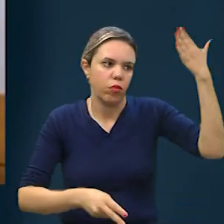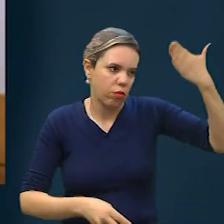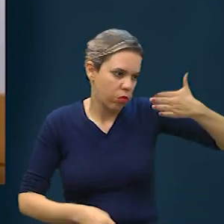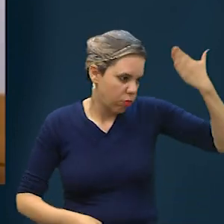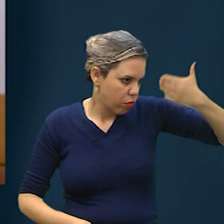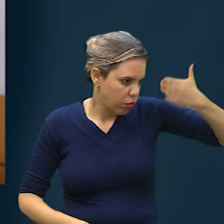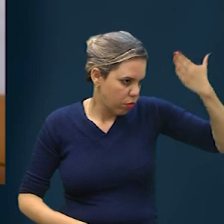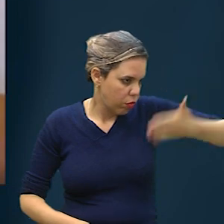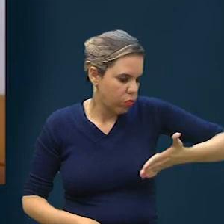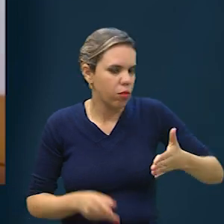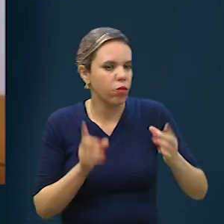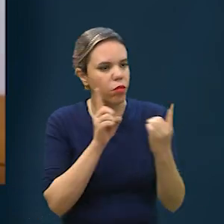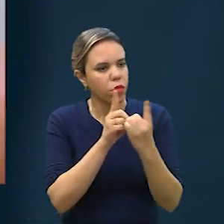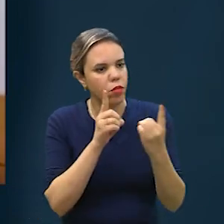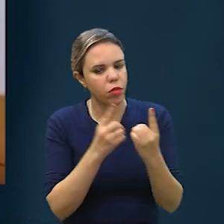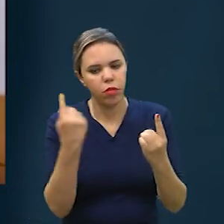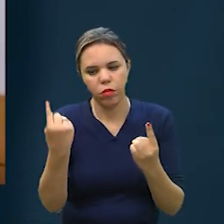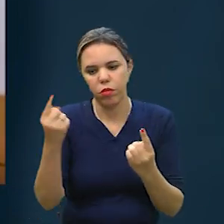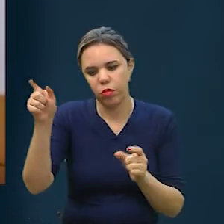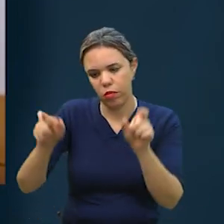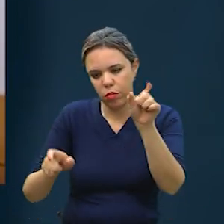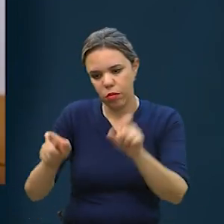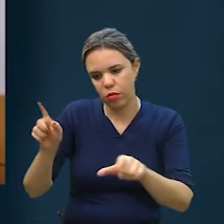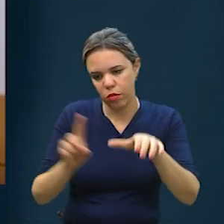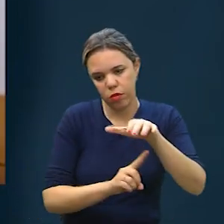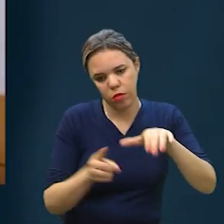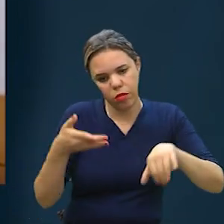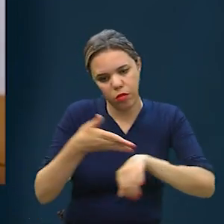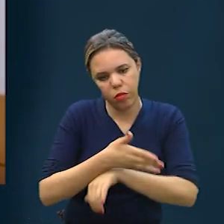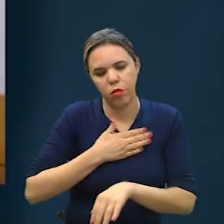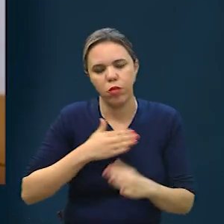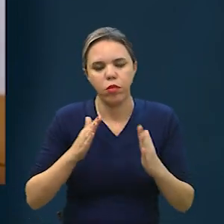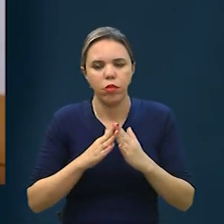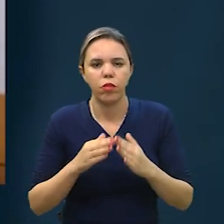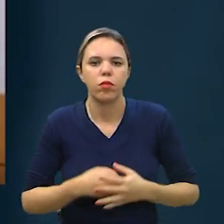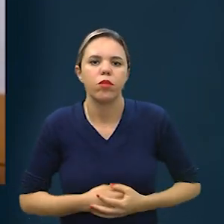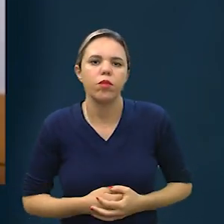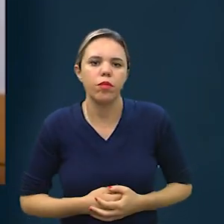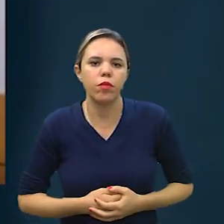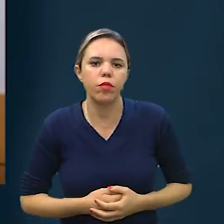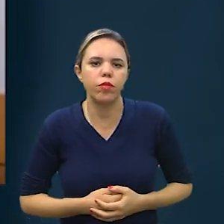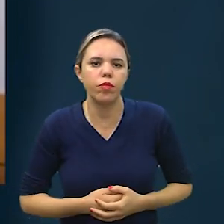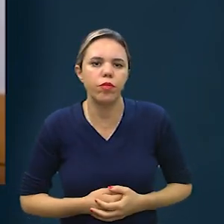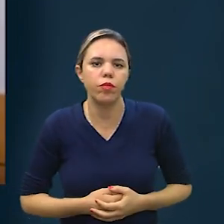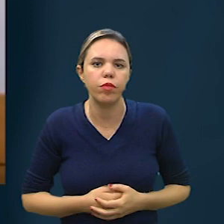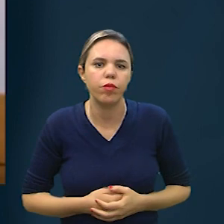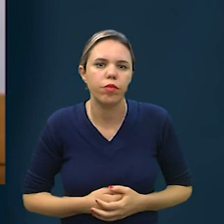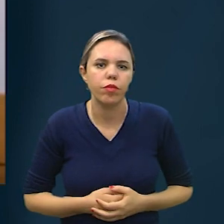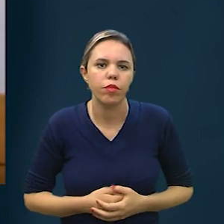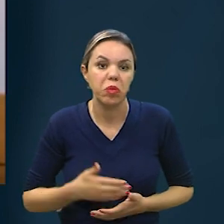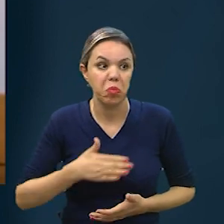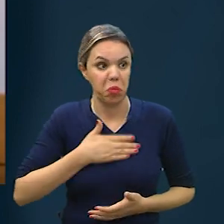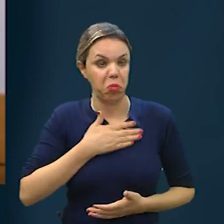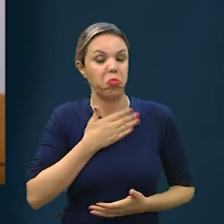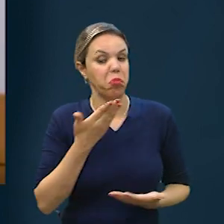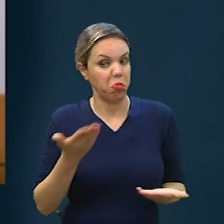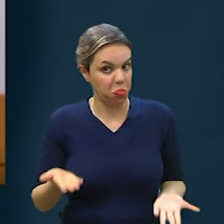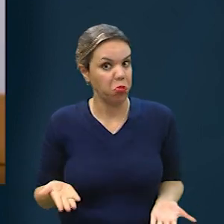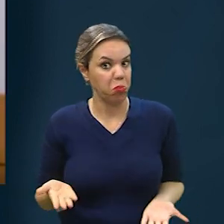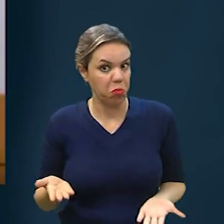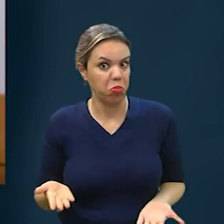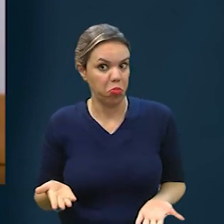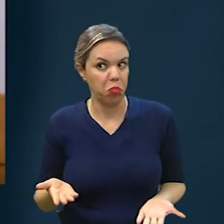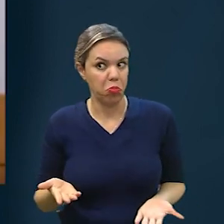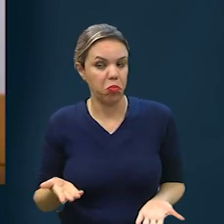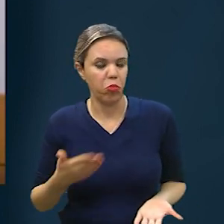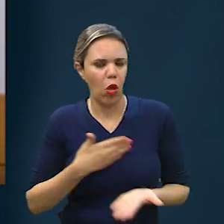espelho, e comecei ali a atender um e outro cliente ali dentro da minha casa mesmo. E, para minha surpresa,